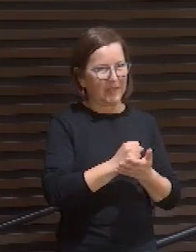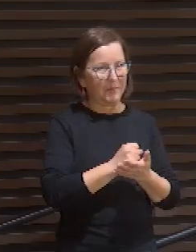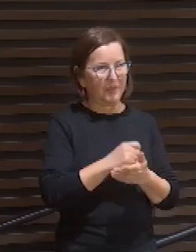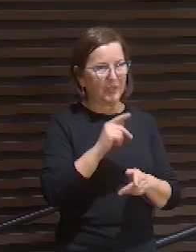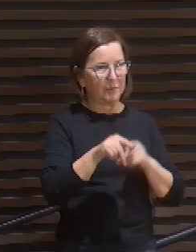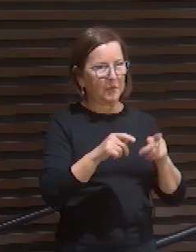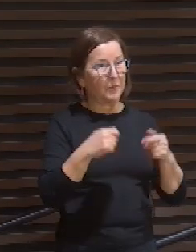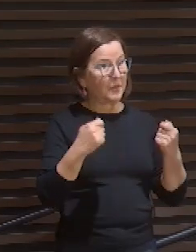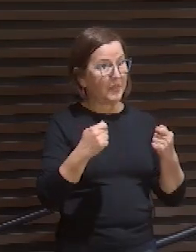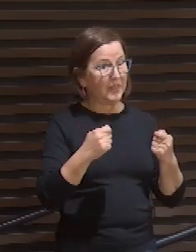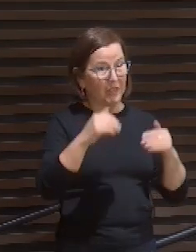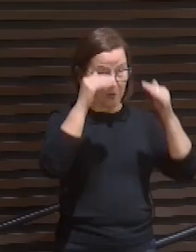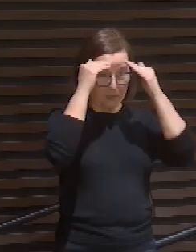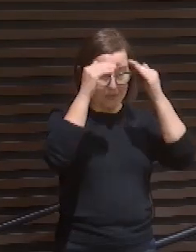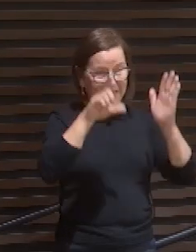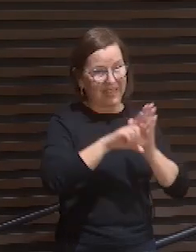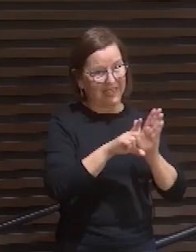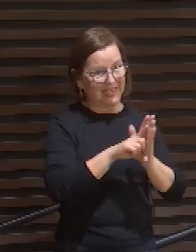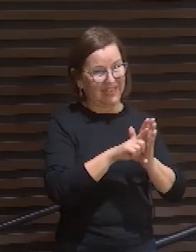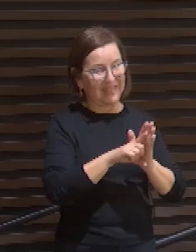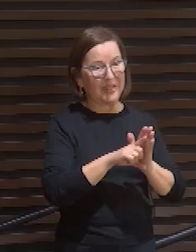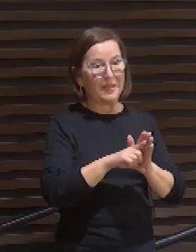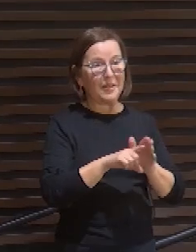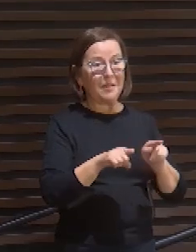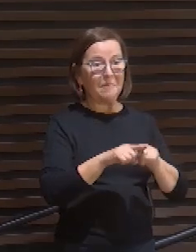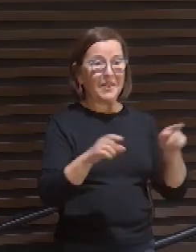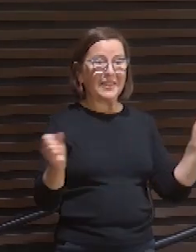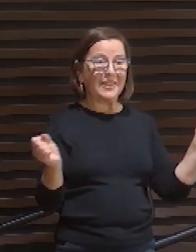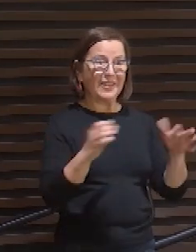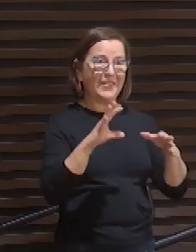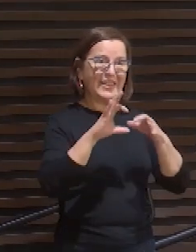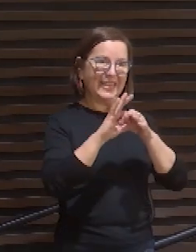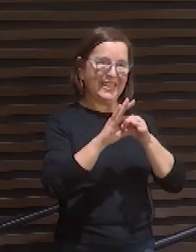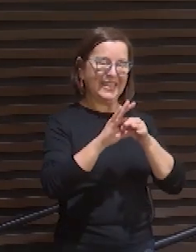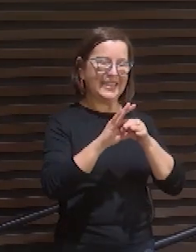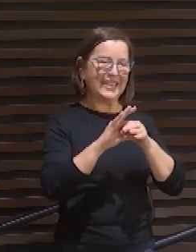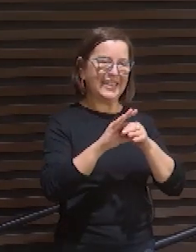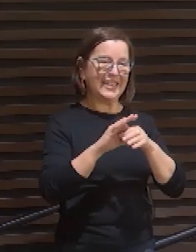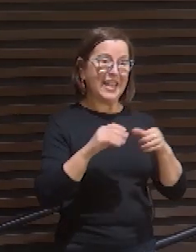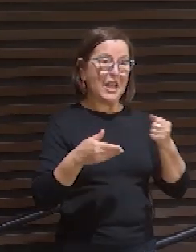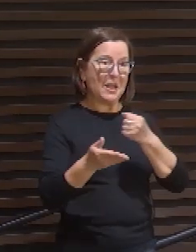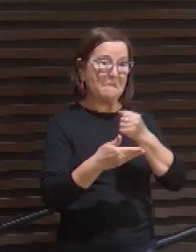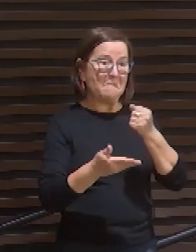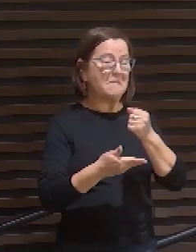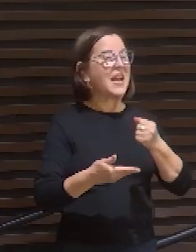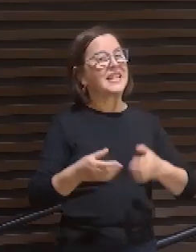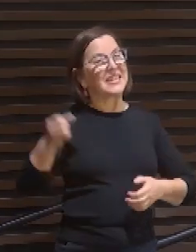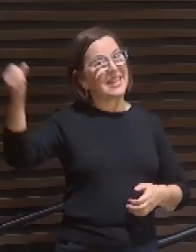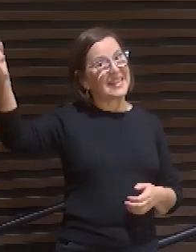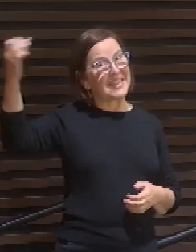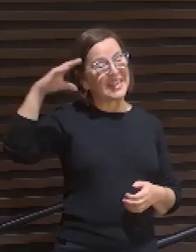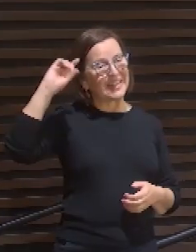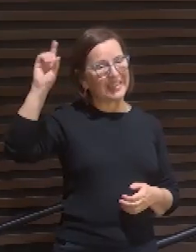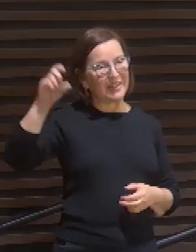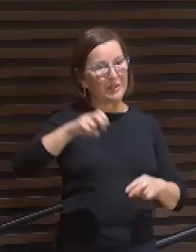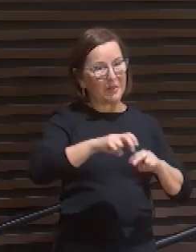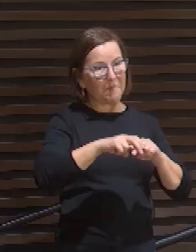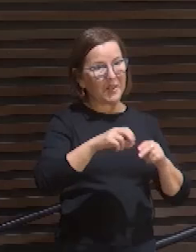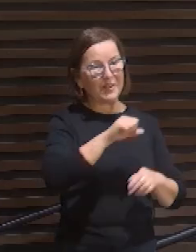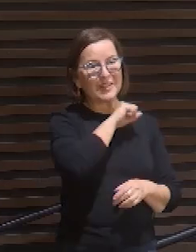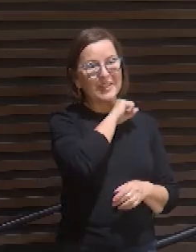mas a nova aliança é baseada na graça soberana de Deus, concedida por meio do sacrifício de Cristo, que foi